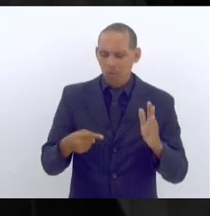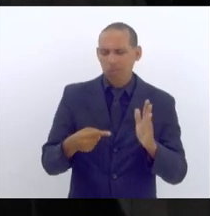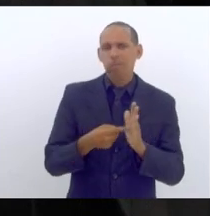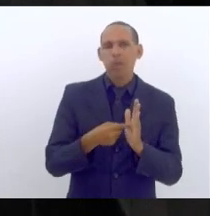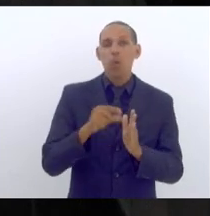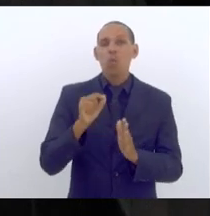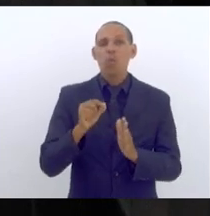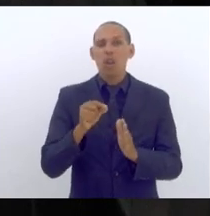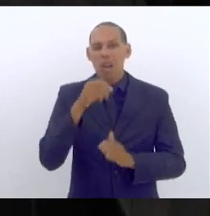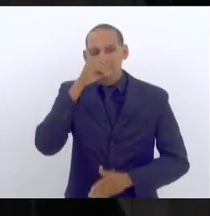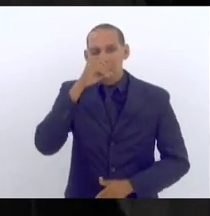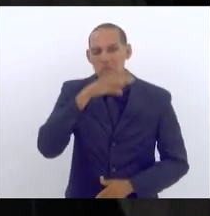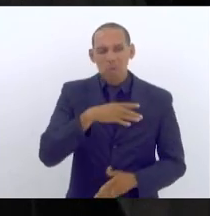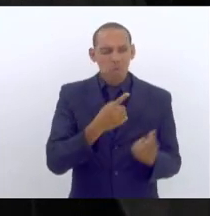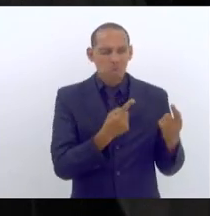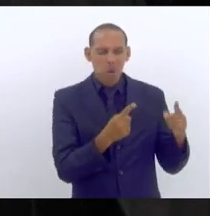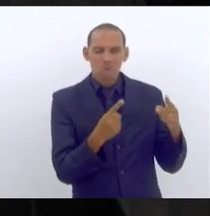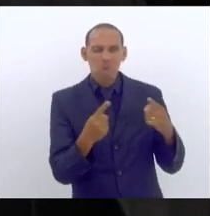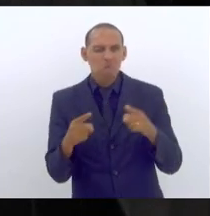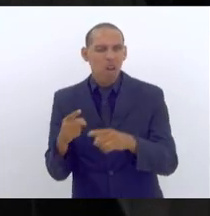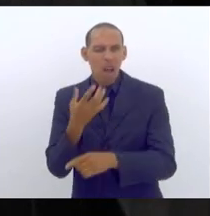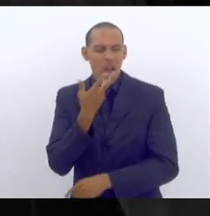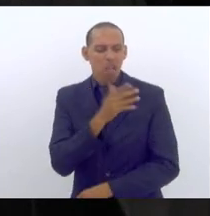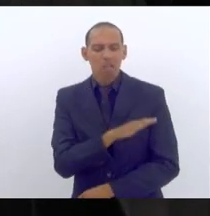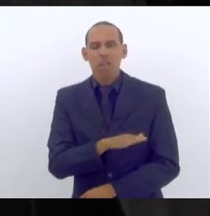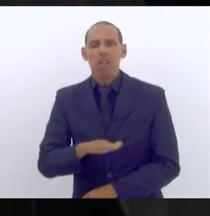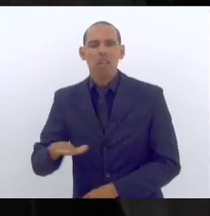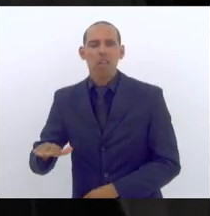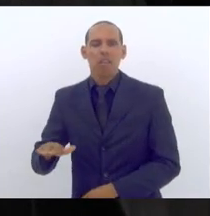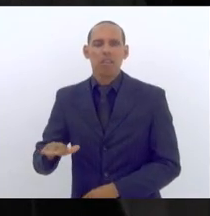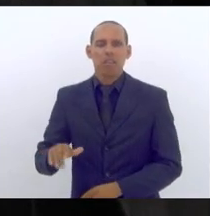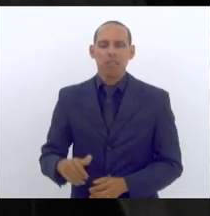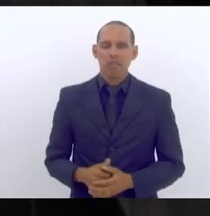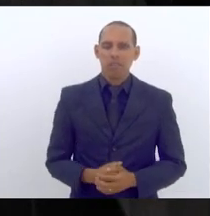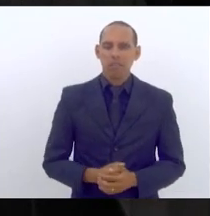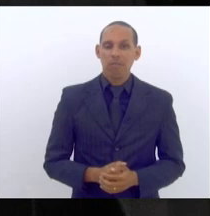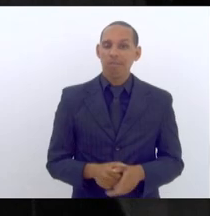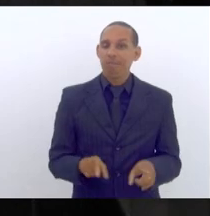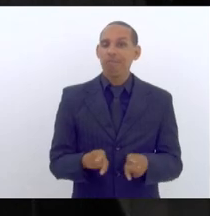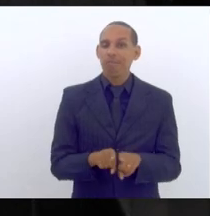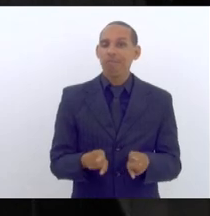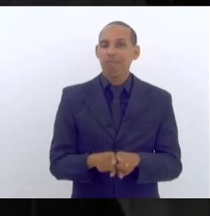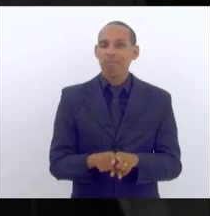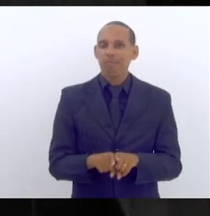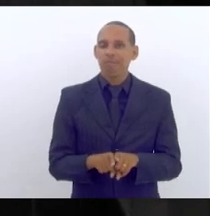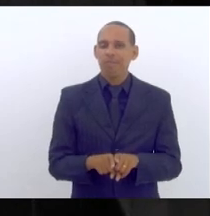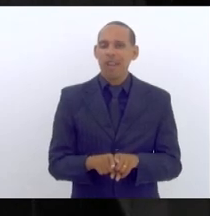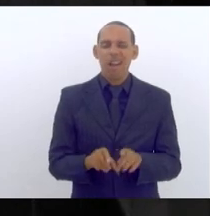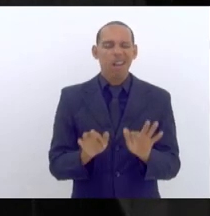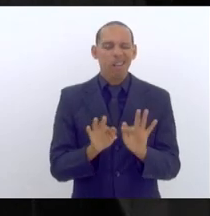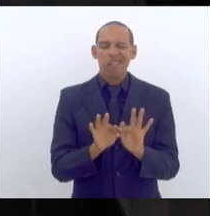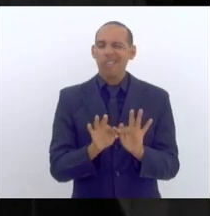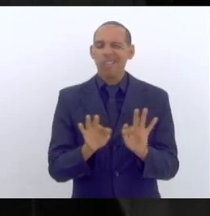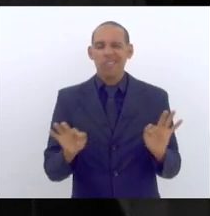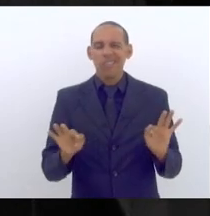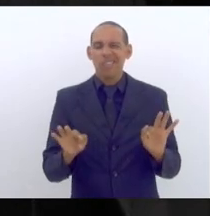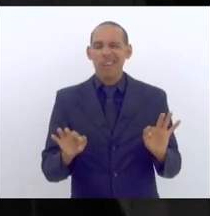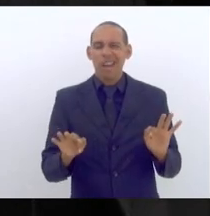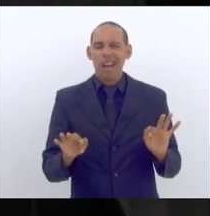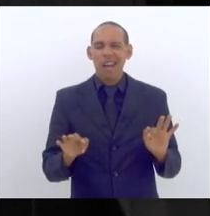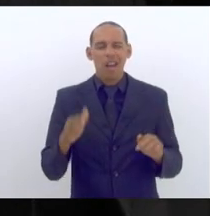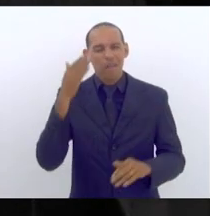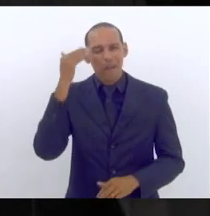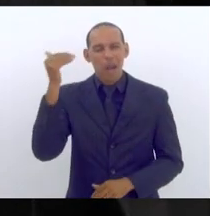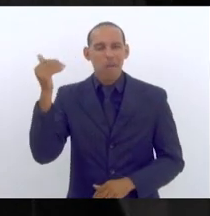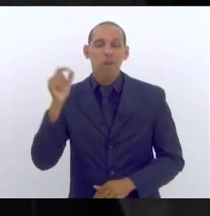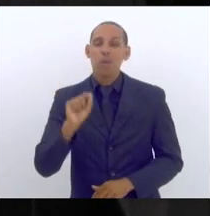contra as nossas crianças e aquele jargão que já se tornou Popular